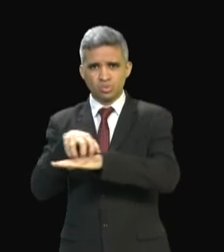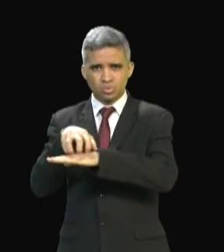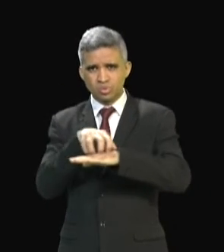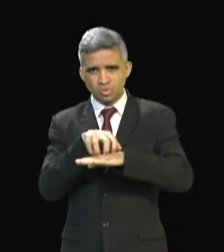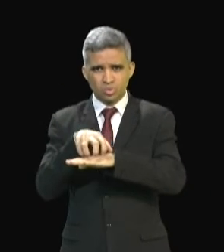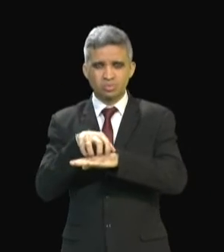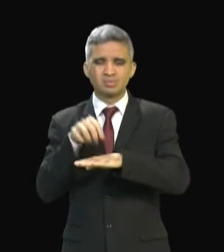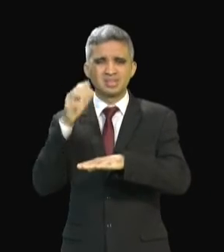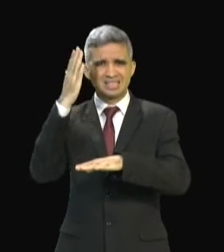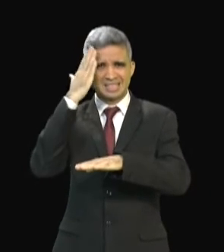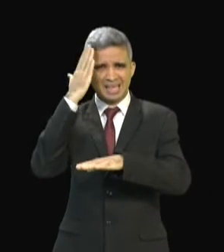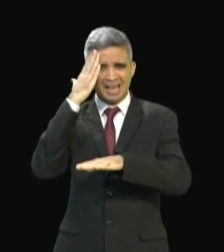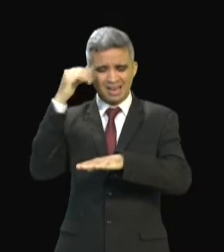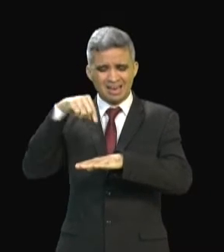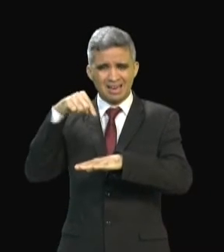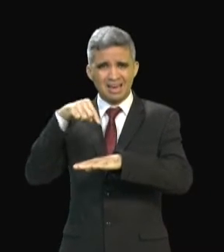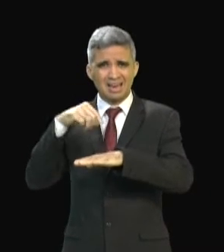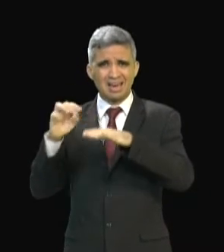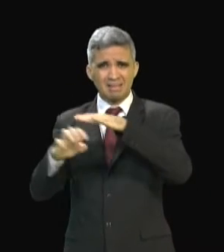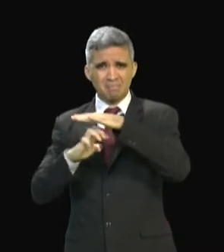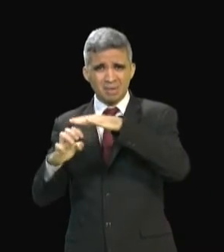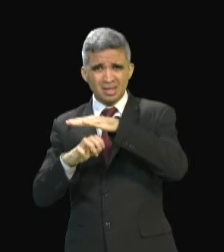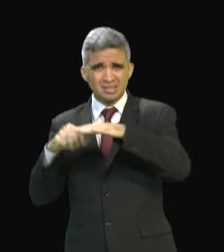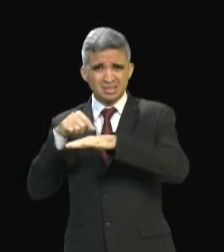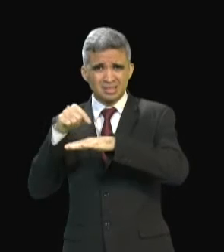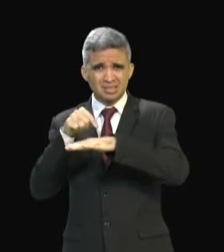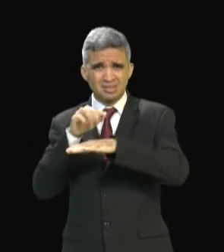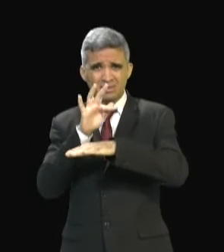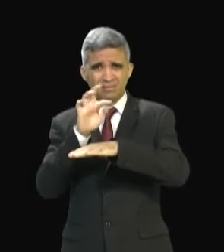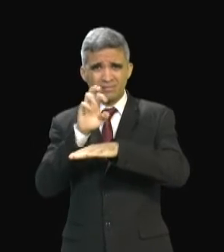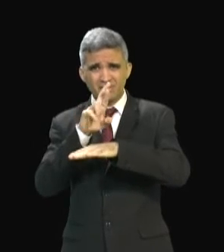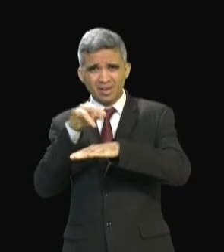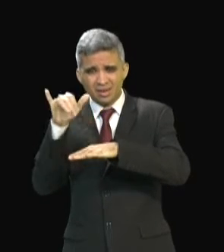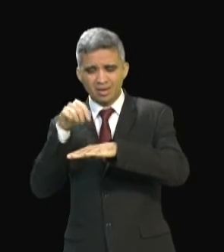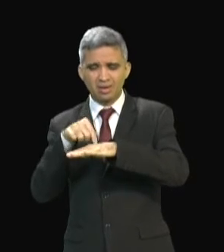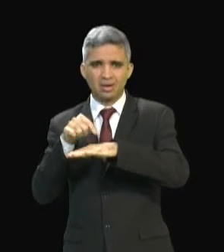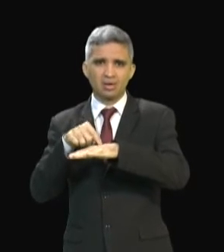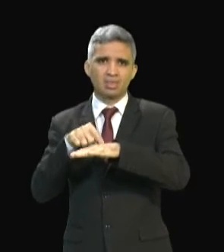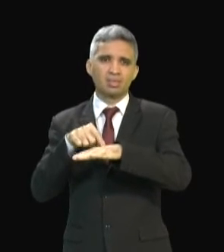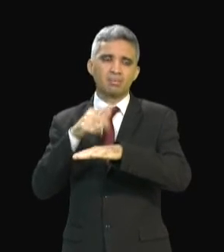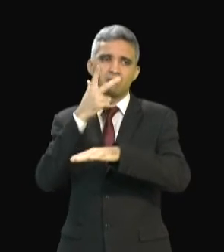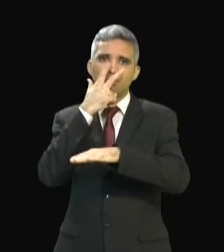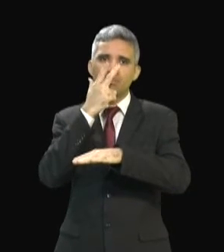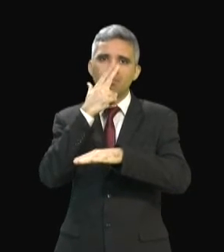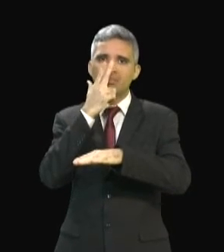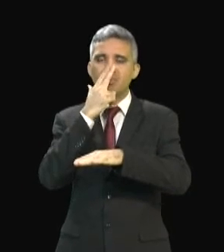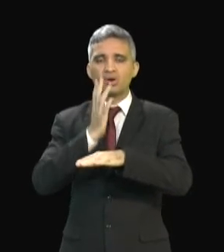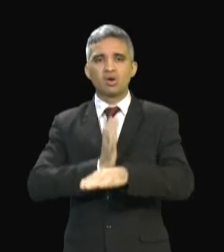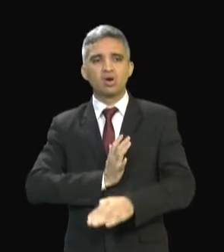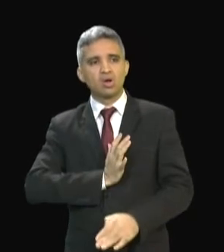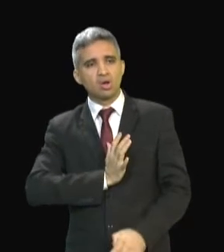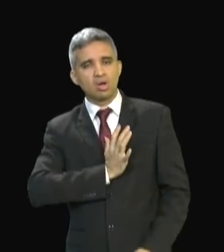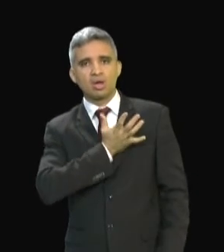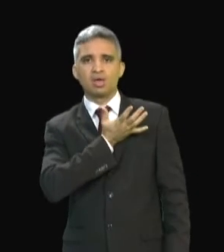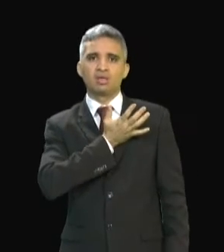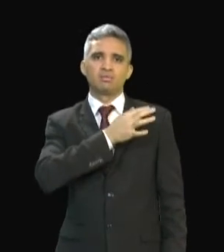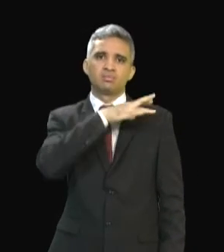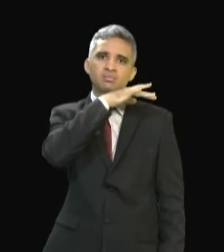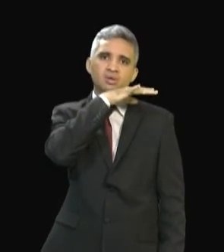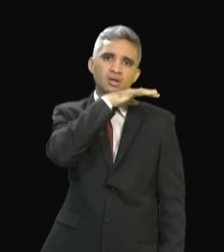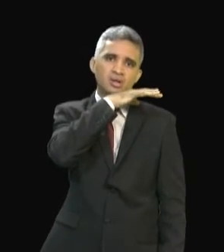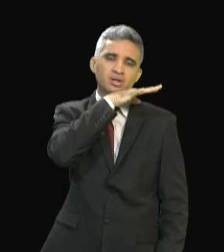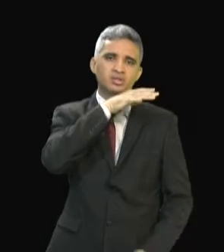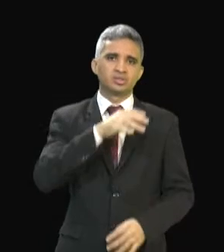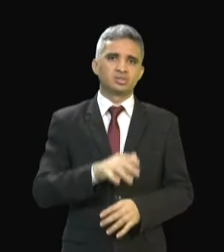anos de argumentações na Assembleia e no estado do Maranhão, os maus serviços prestados por ambas as empresas, a